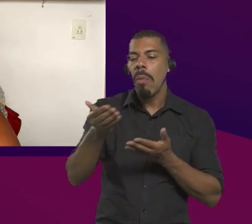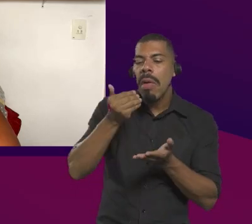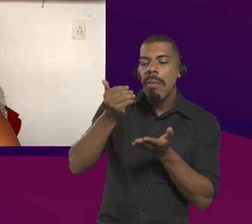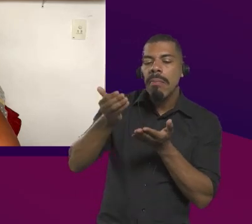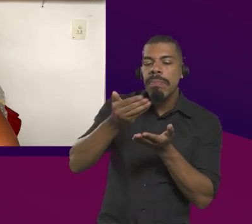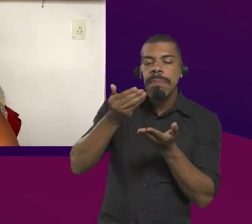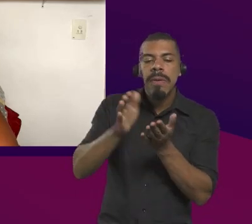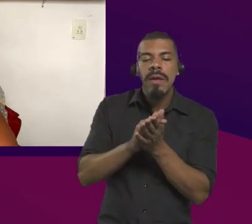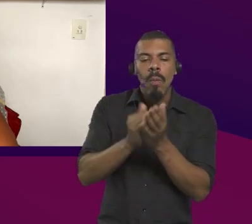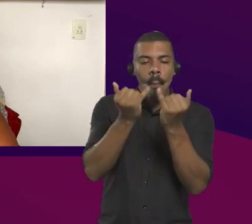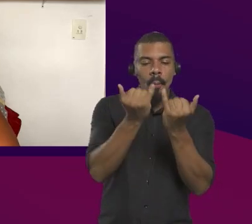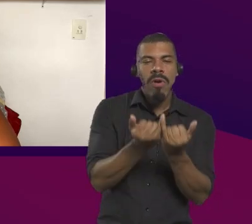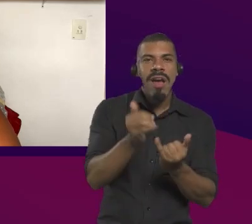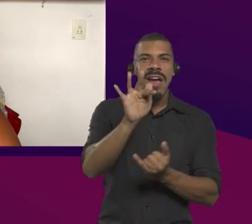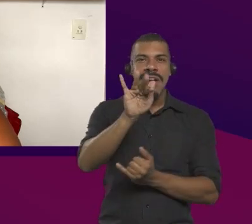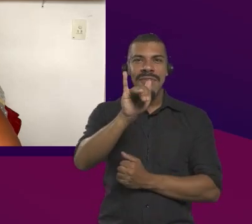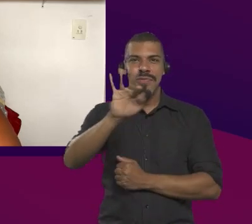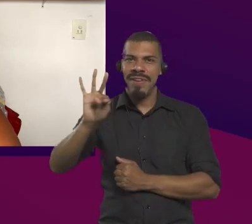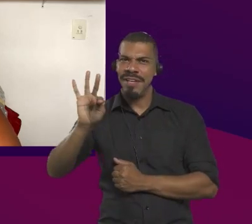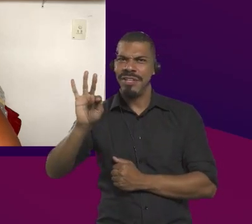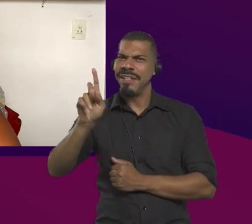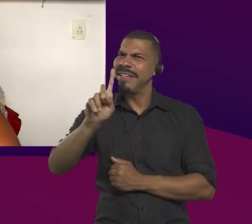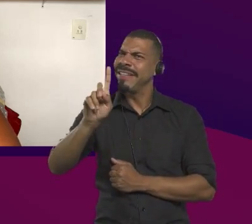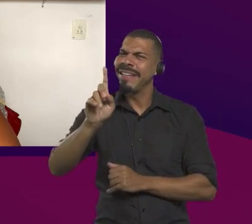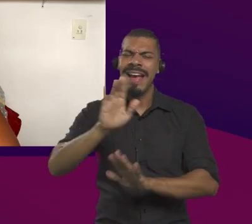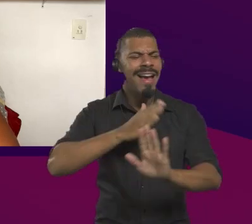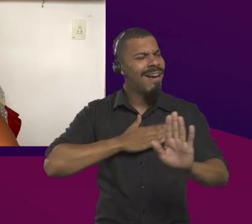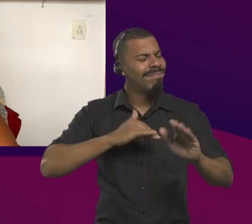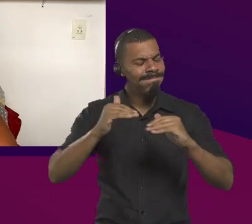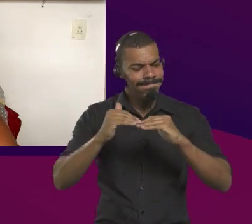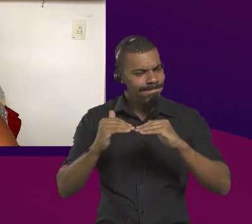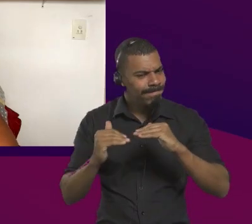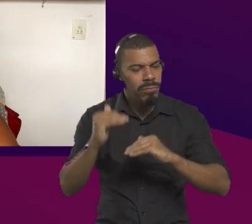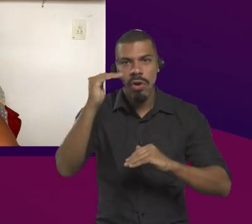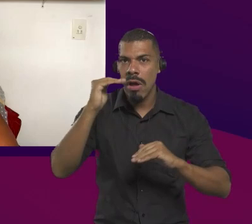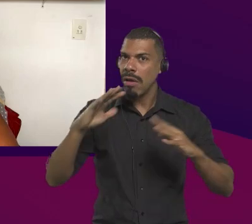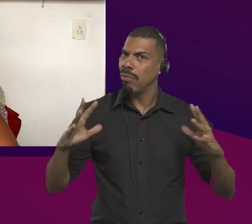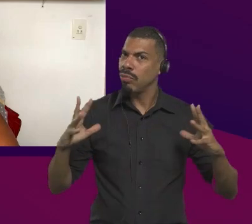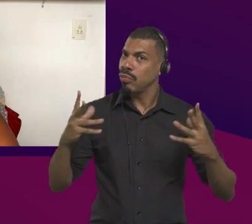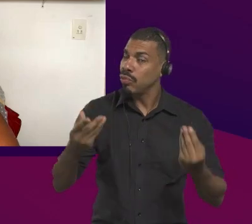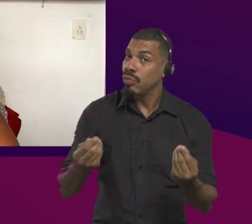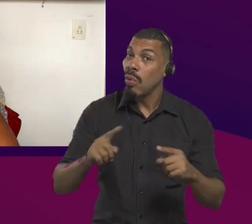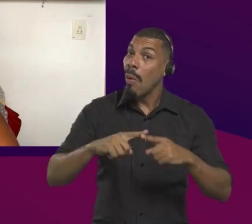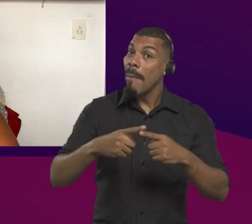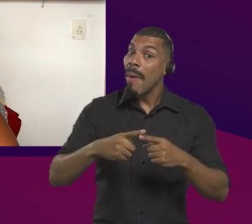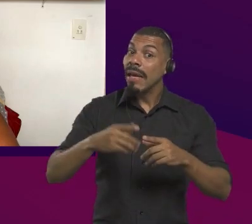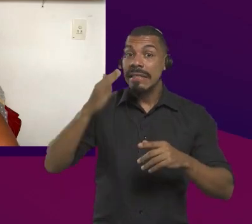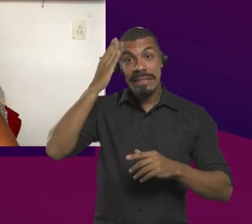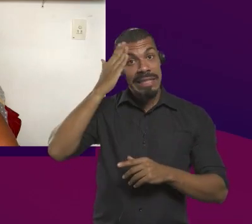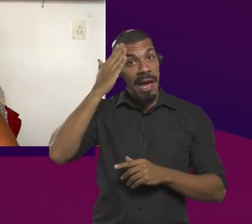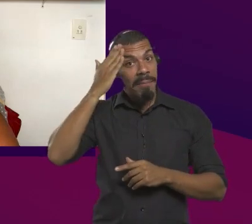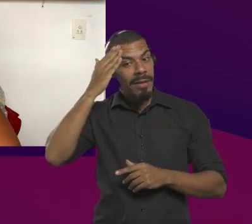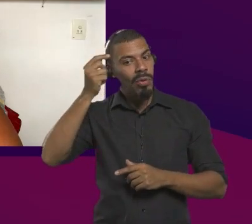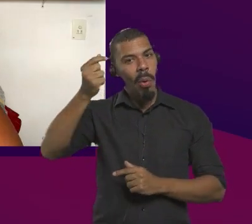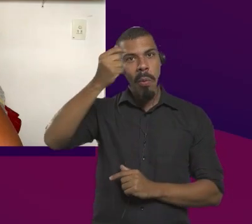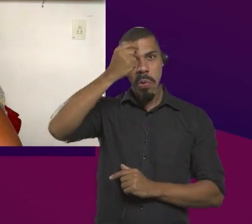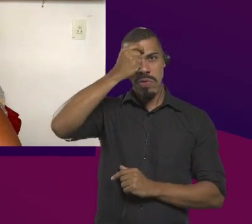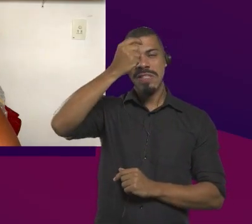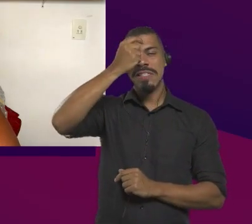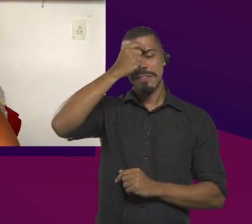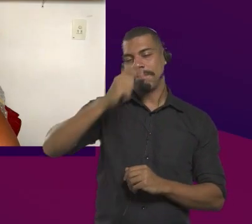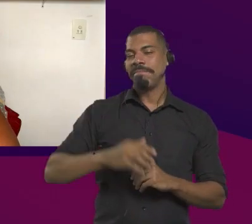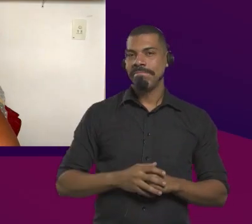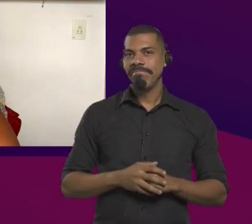saudável não é comer fit. Comer saudável é muito mais global e importante. Então, eu acho que é isso, sabe, Ma? Que é